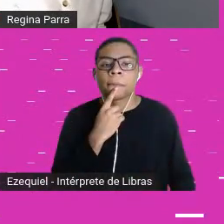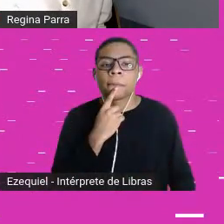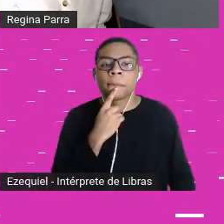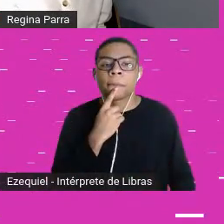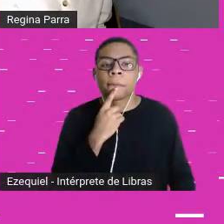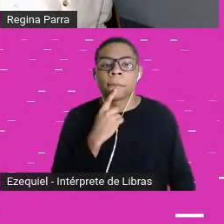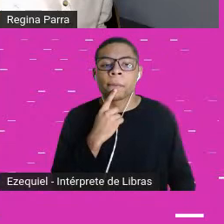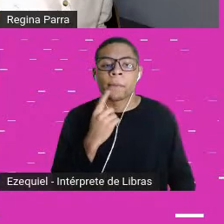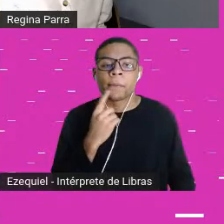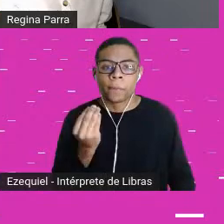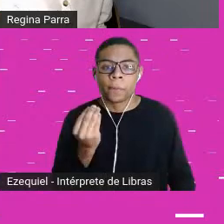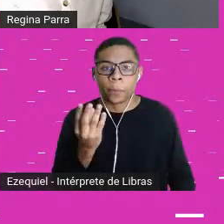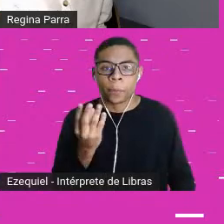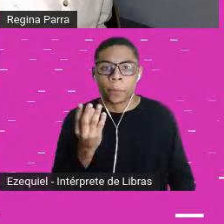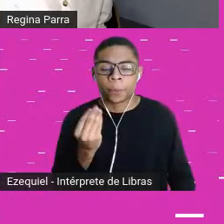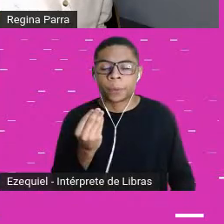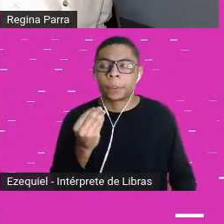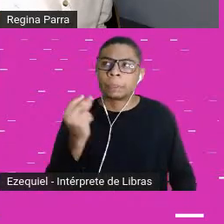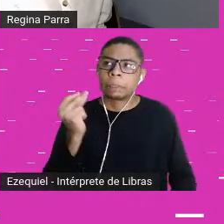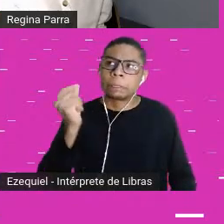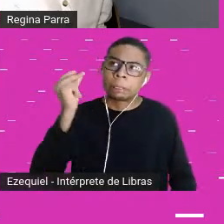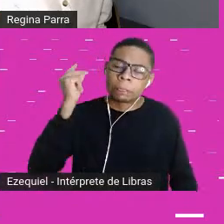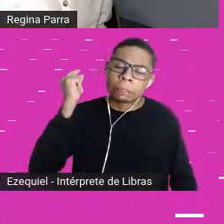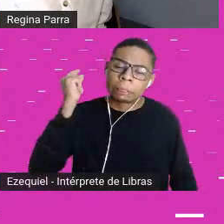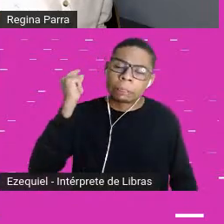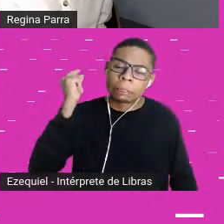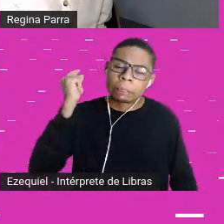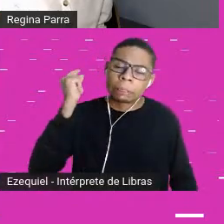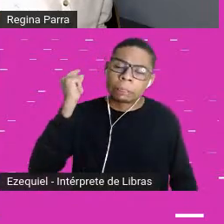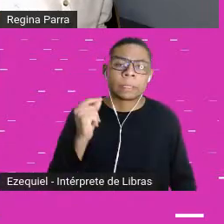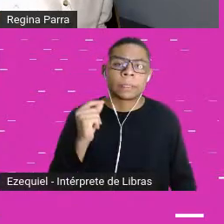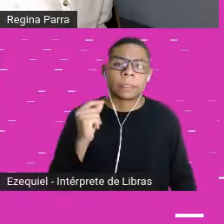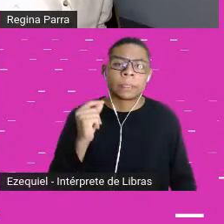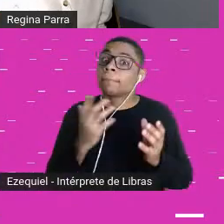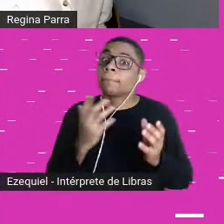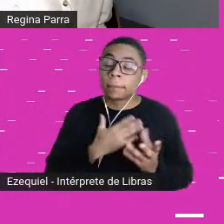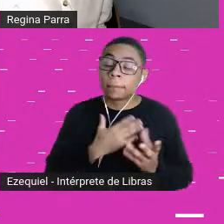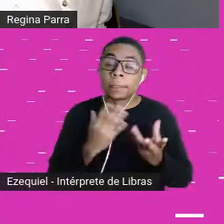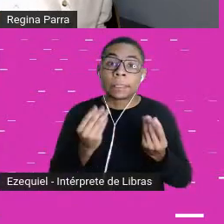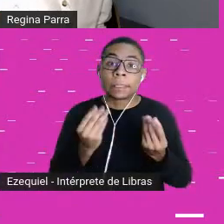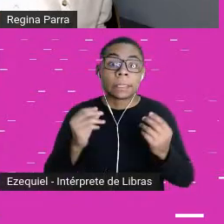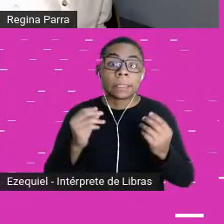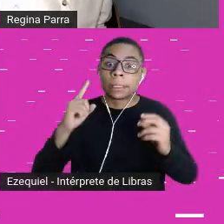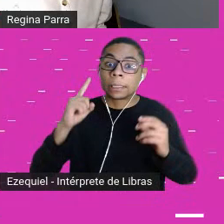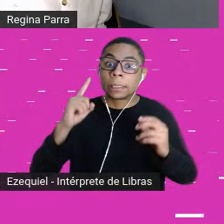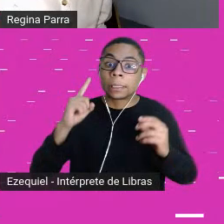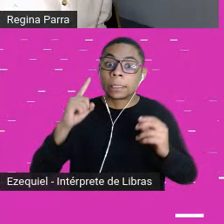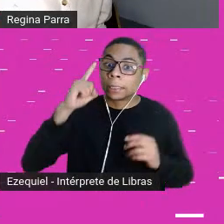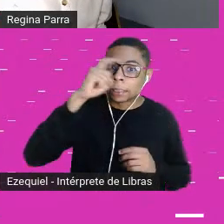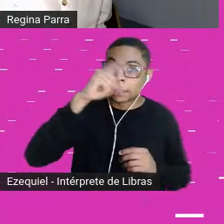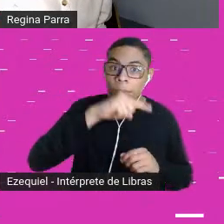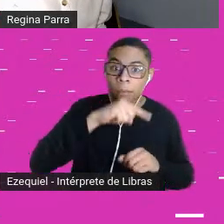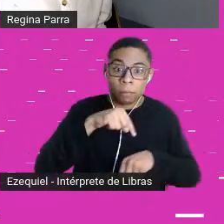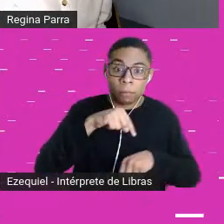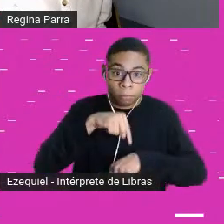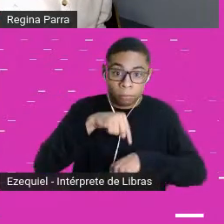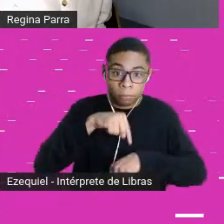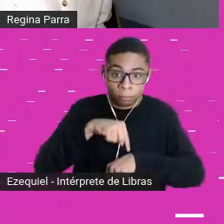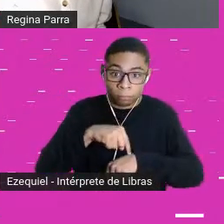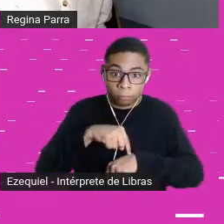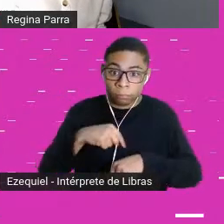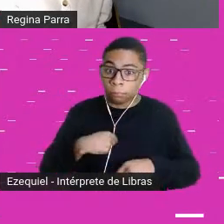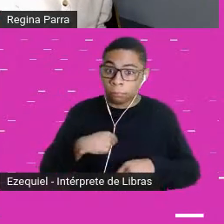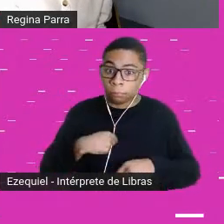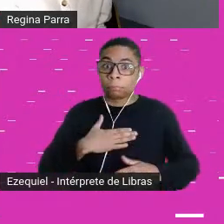antigo. Então, foi muito difícil para mim no momento, eu fiquei um pouco assustada. Isso ainda não tinha chegado no